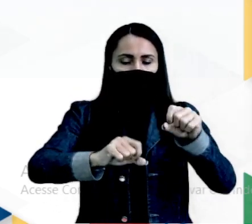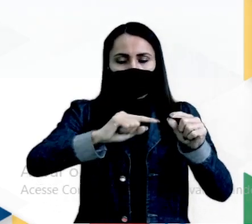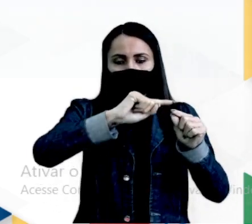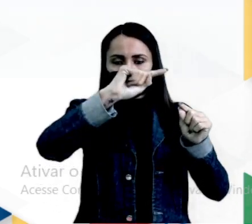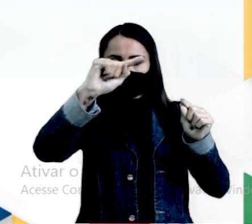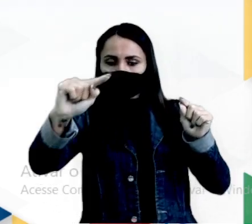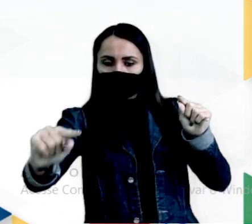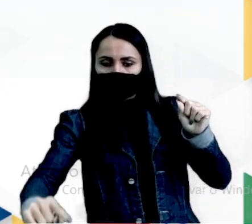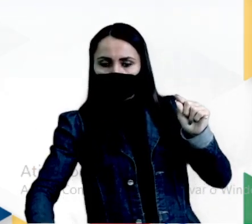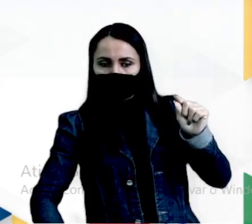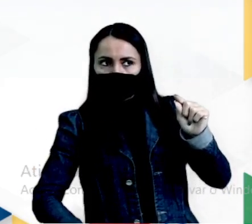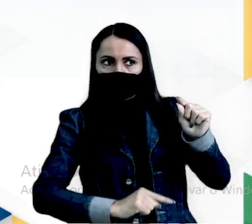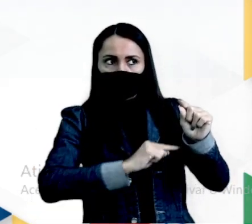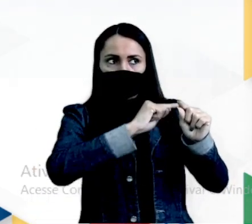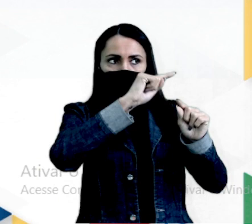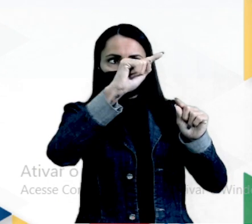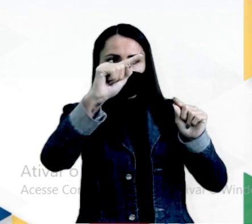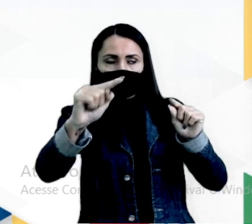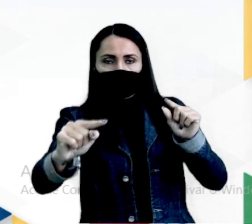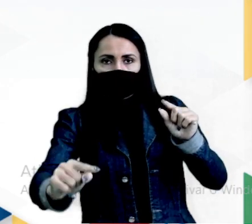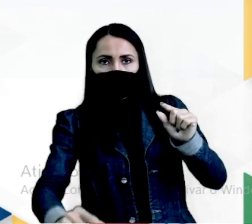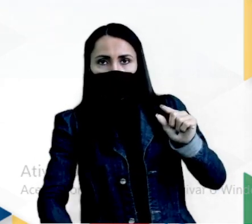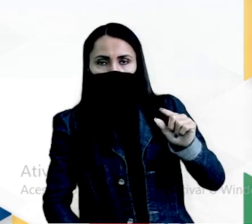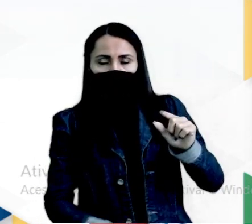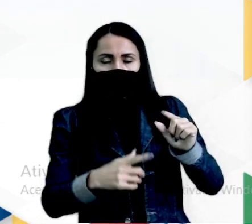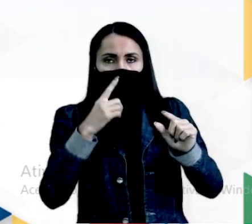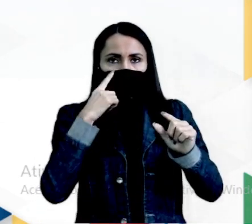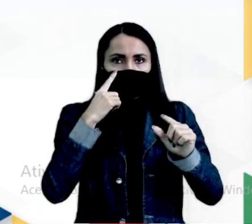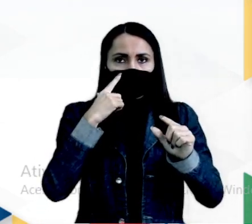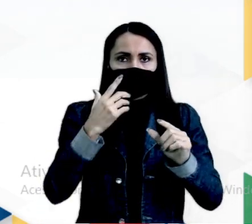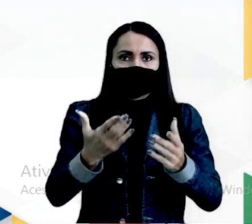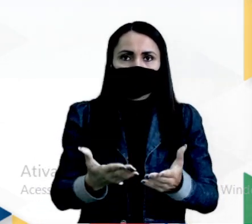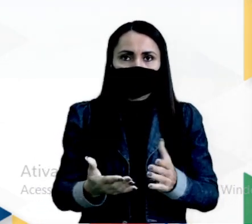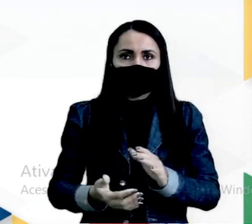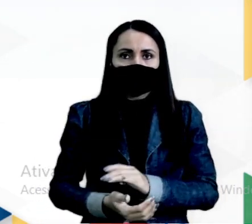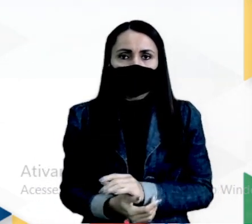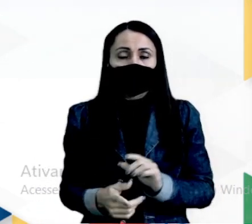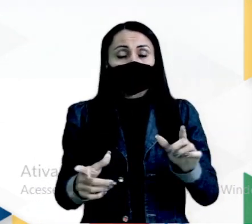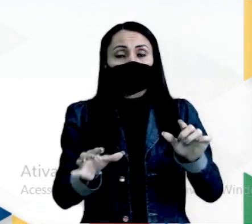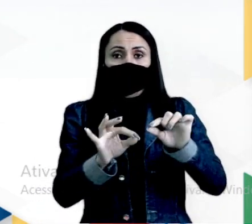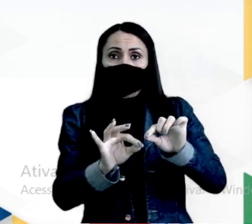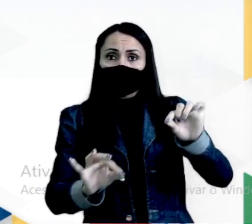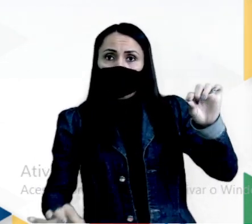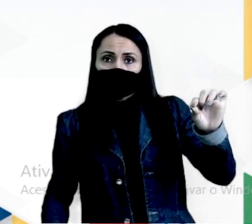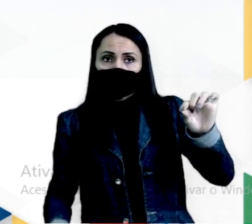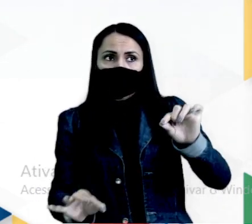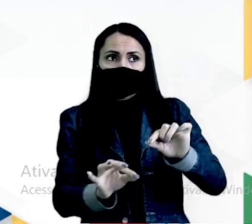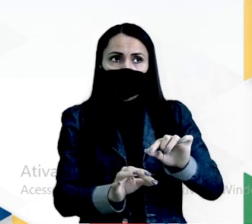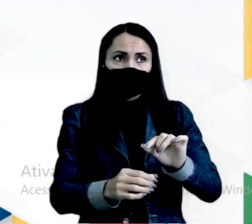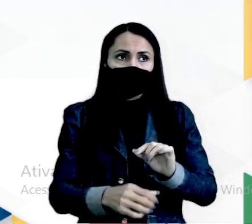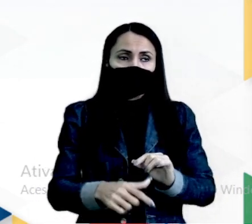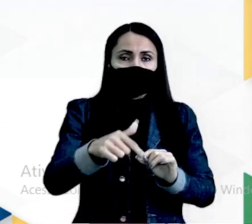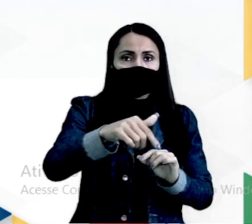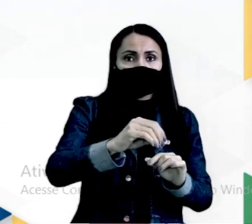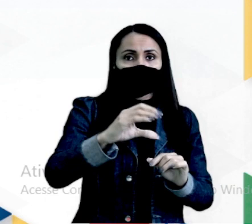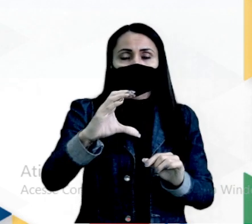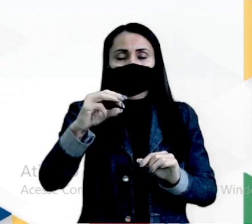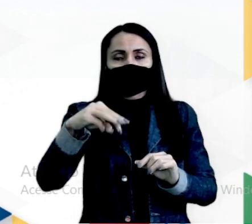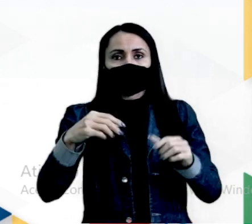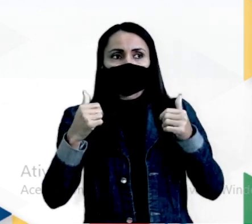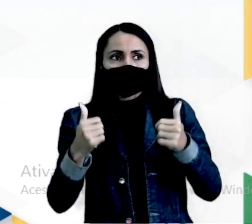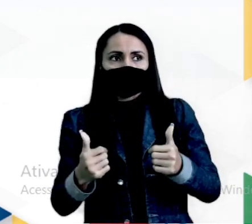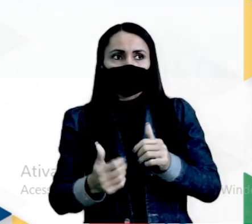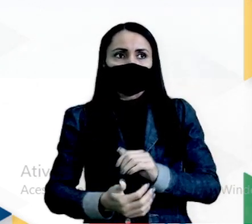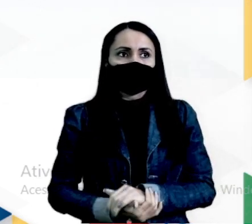a partir de um ponto e volta no mesmo ponto tocar no solo, fez um comprimento de medição aí de 70 centímetros.